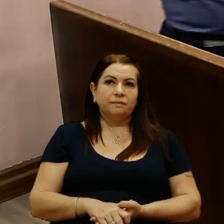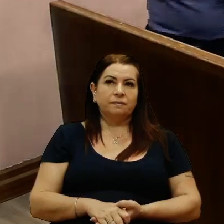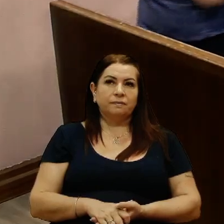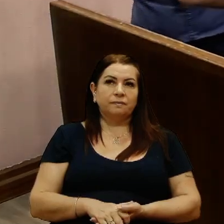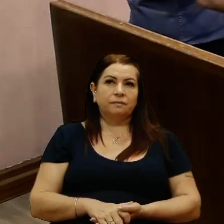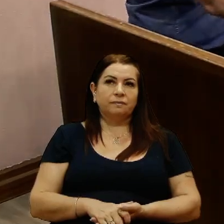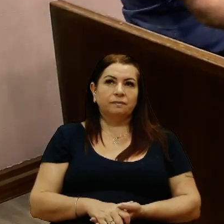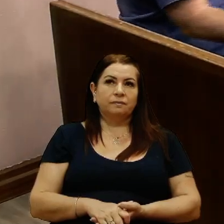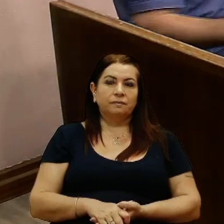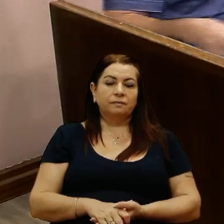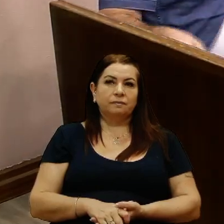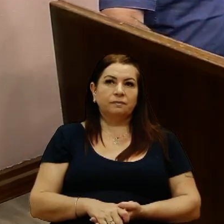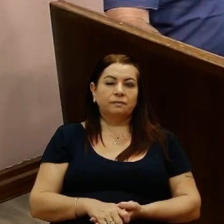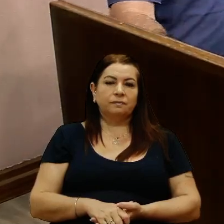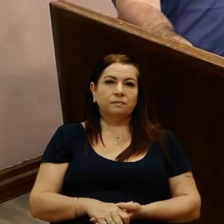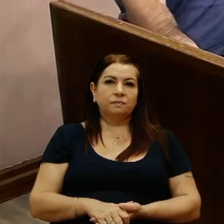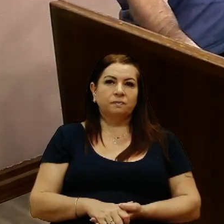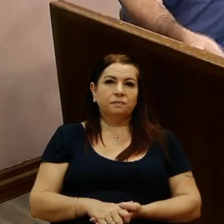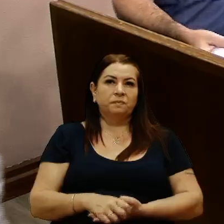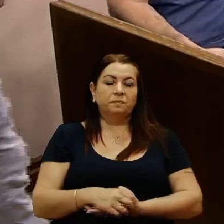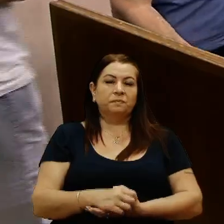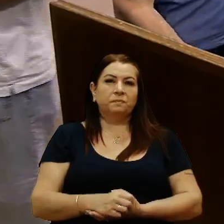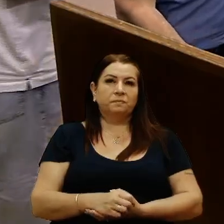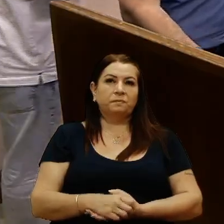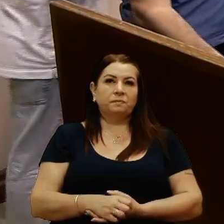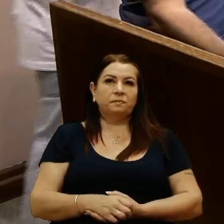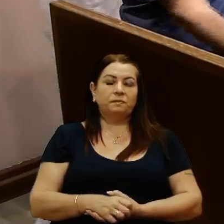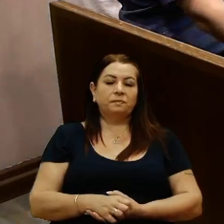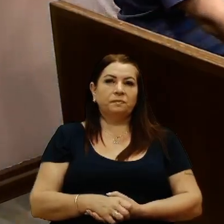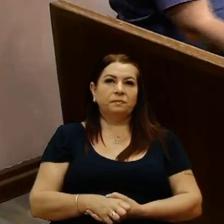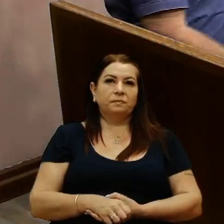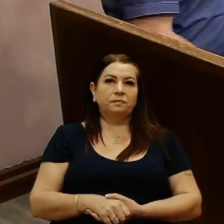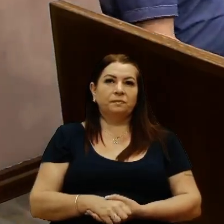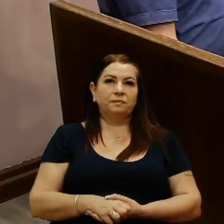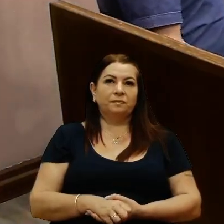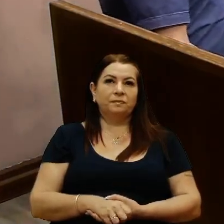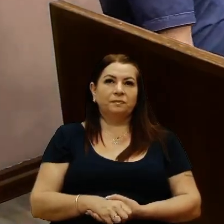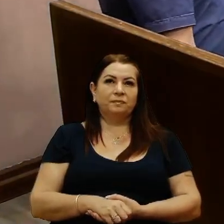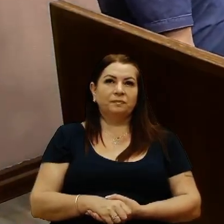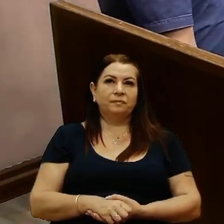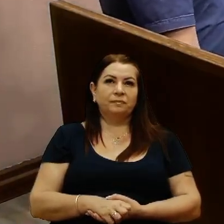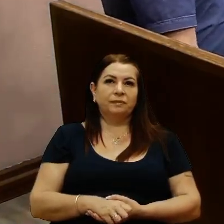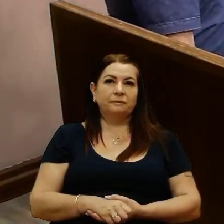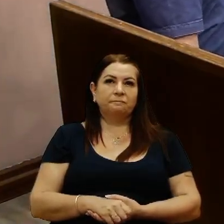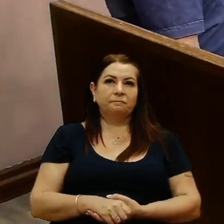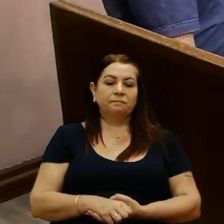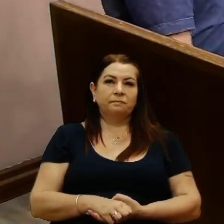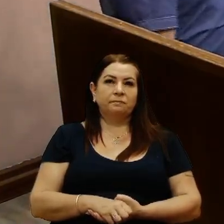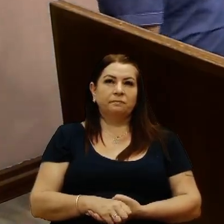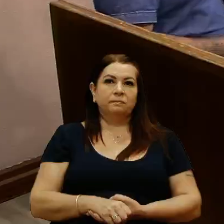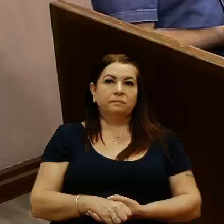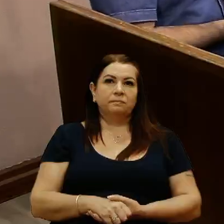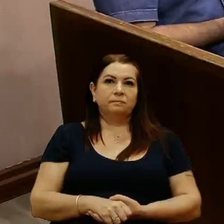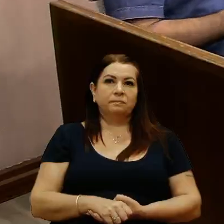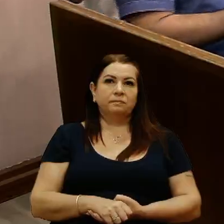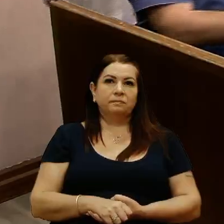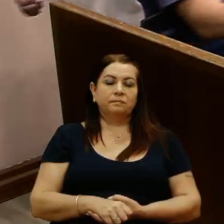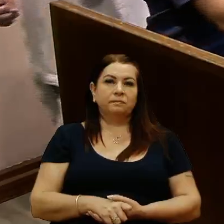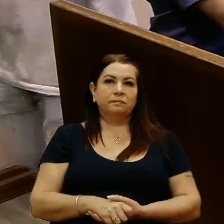Tá moderno depois que saiu? Baixo, eu quero um desses. Isso é para controlar o tempo, mas se tu quiser... Não precisa. Tá.